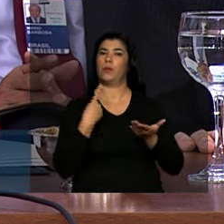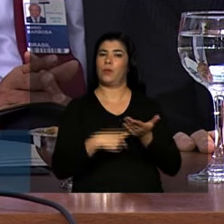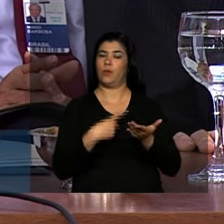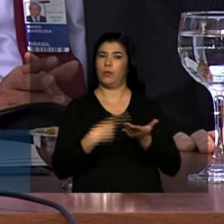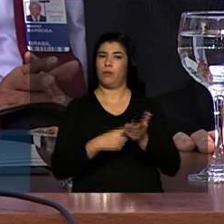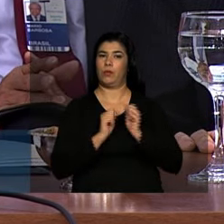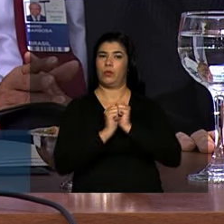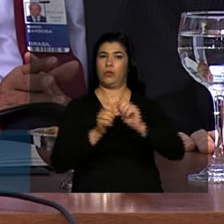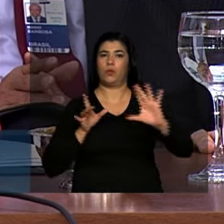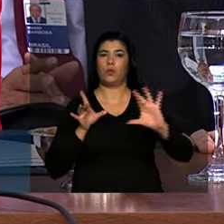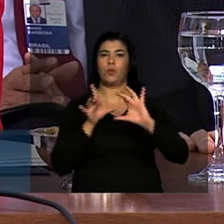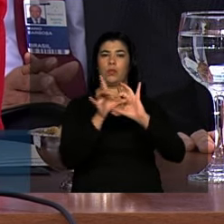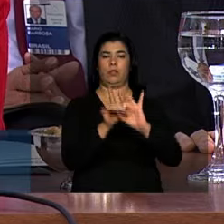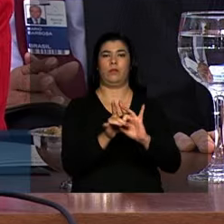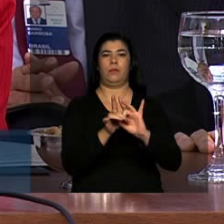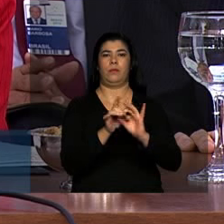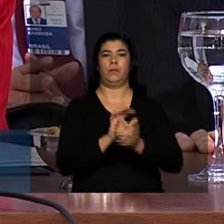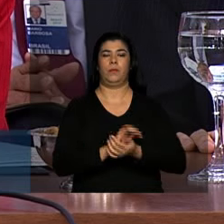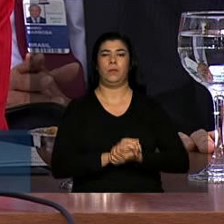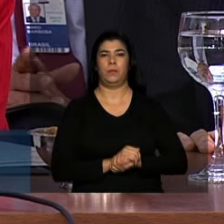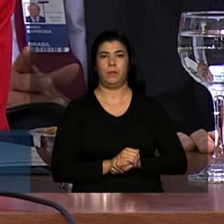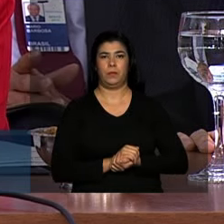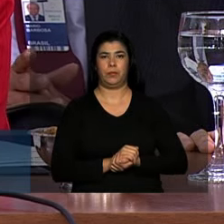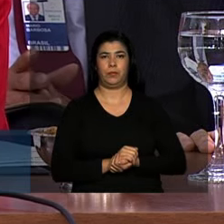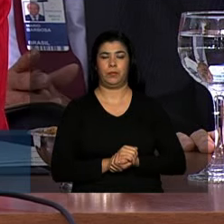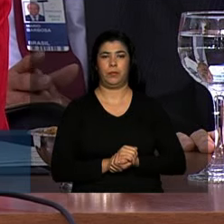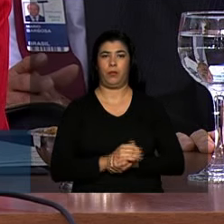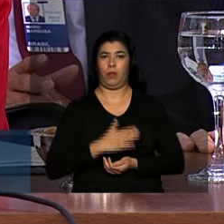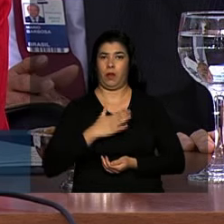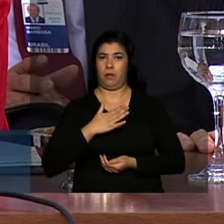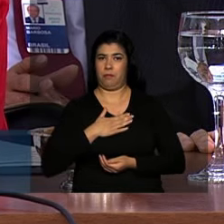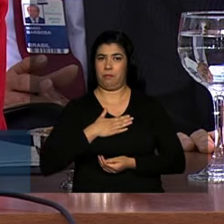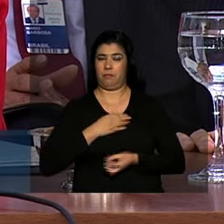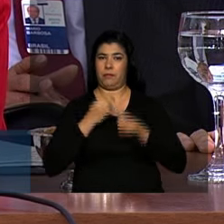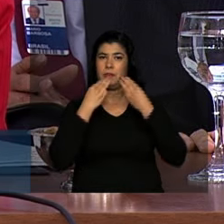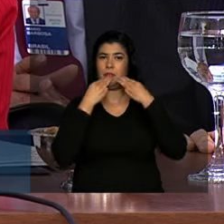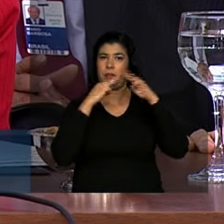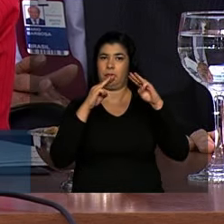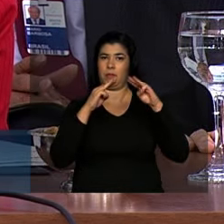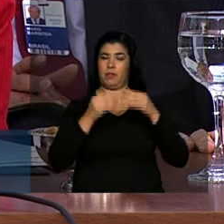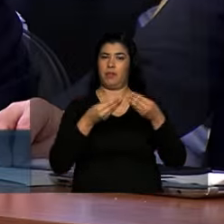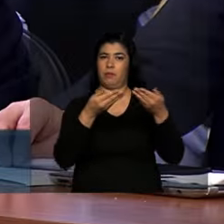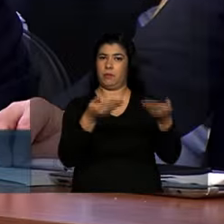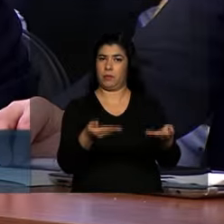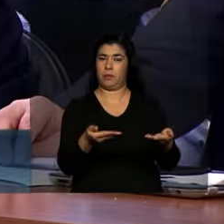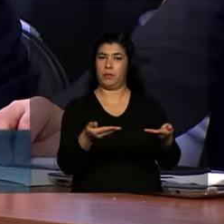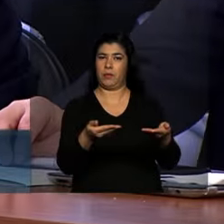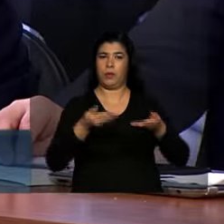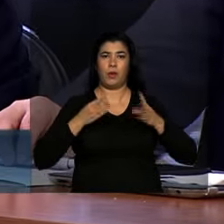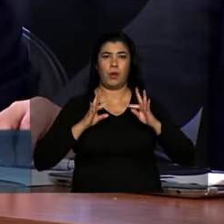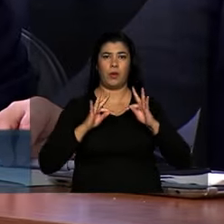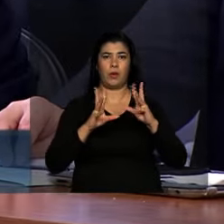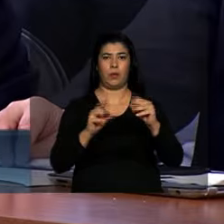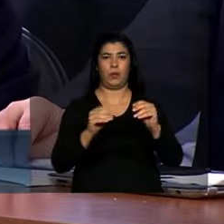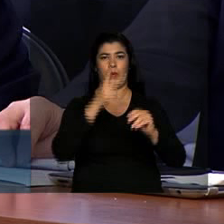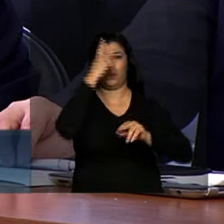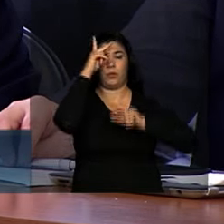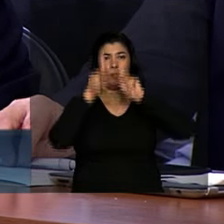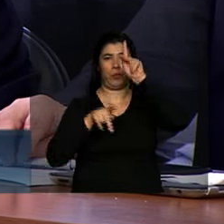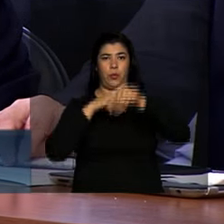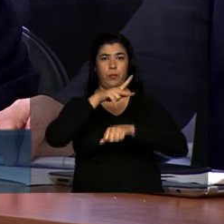com a nossa integração. Minha mensagem, senhor presidente Cartes, a todo o povo